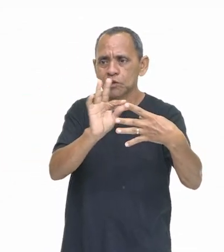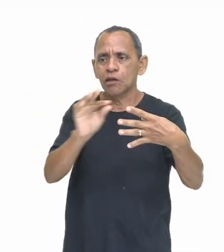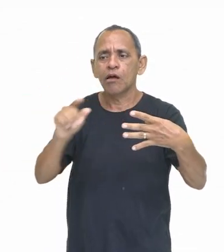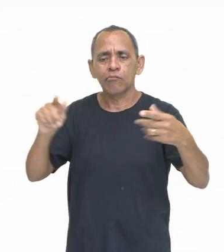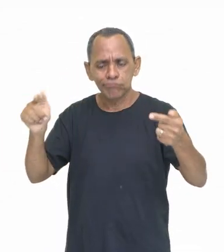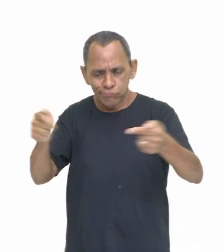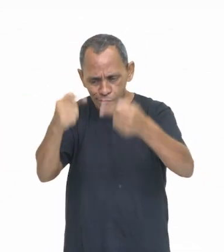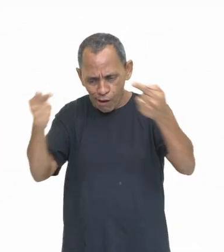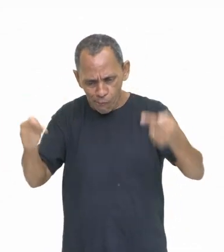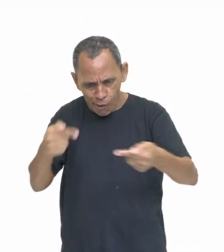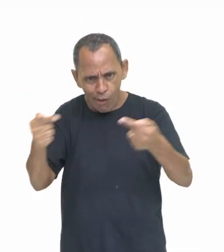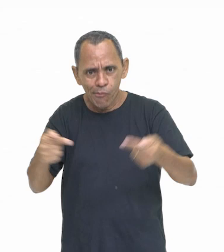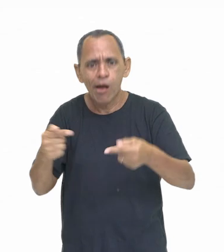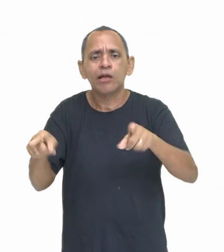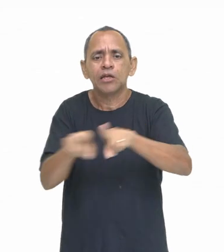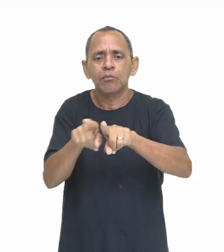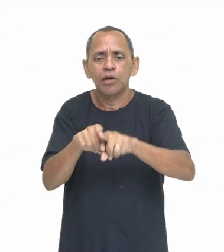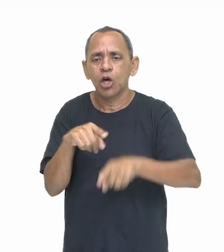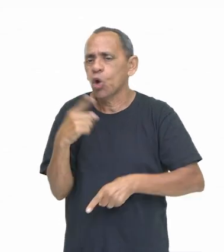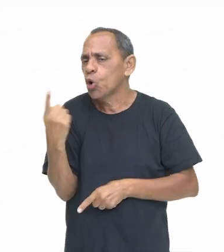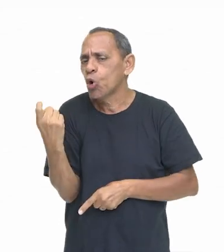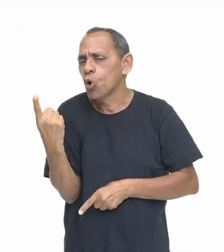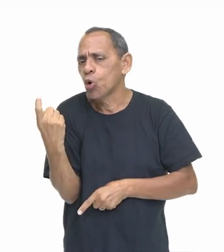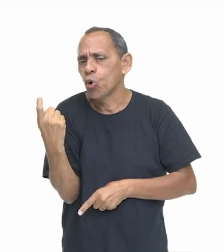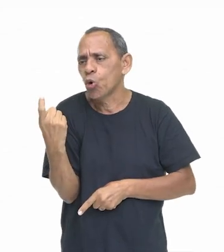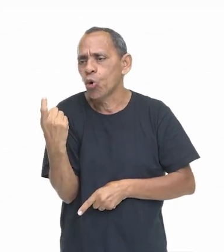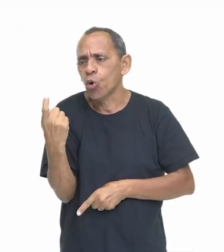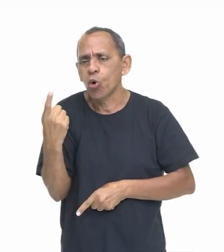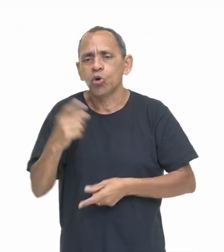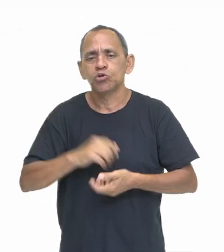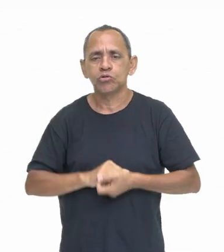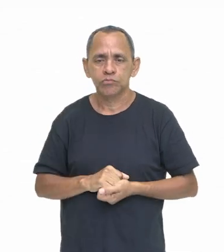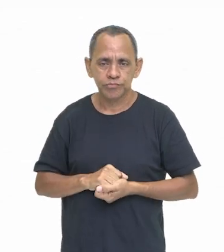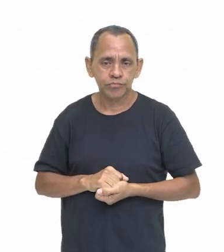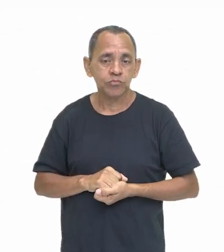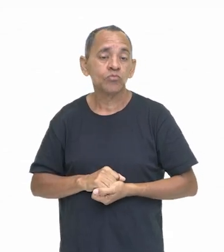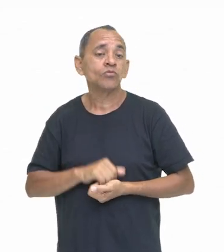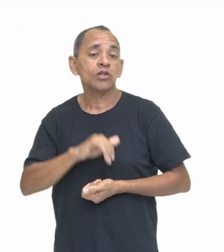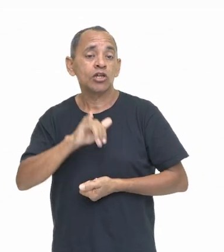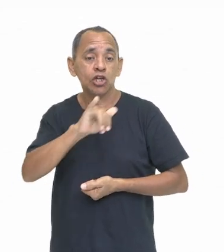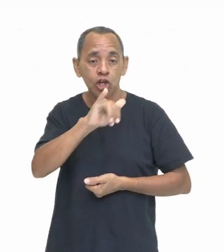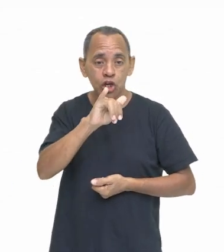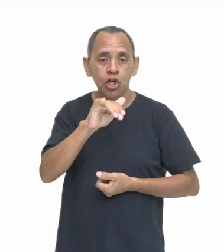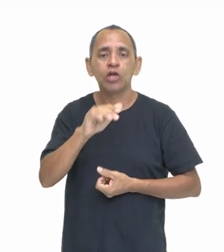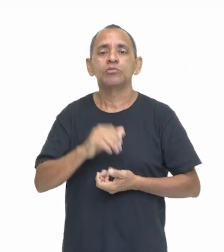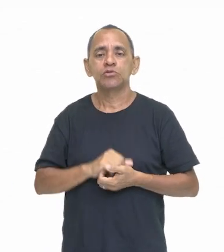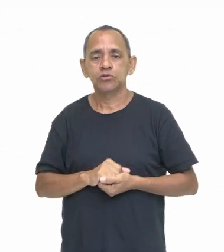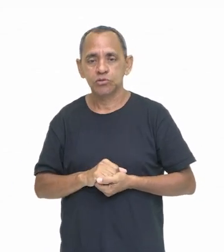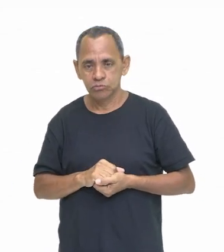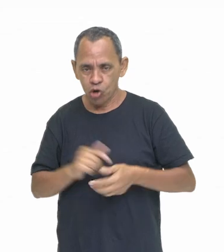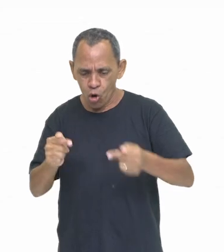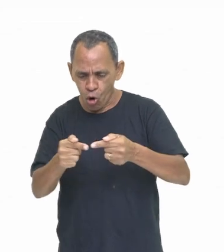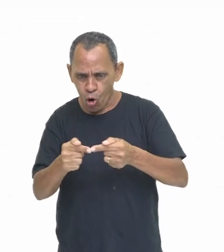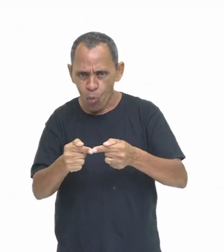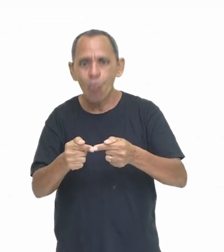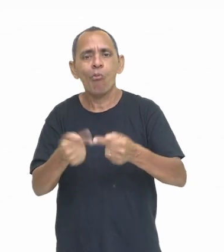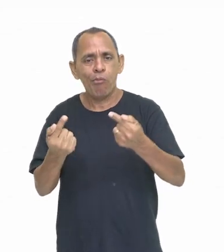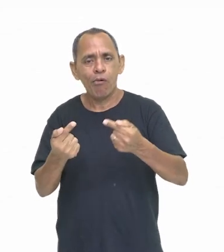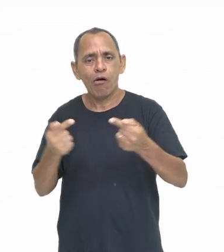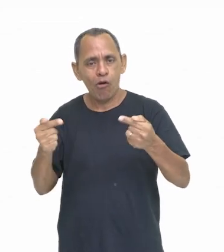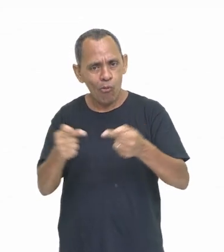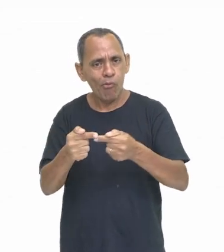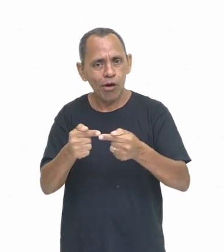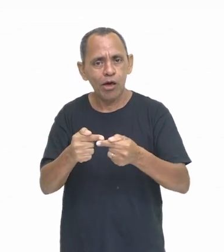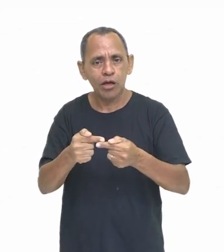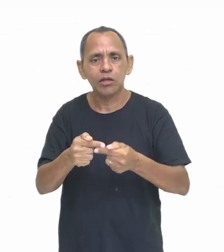conjunto a um único elemento y pertencente a B. Isso que a gente viu agora com esses